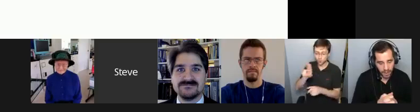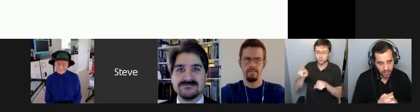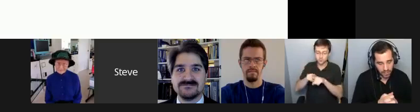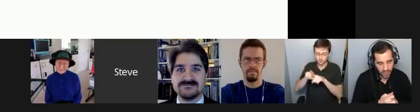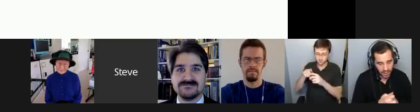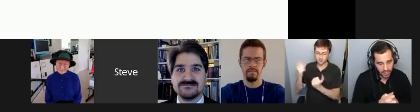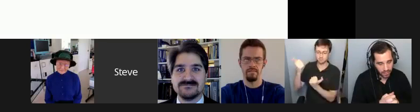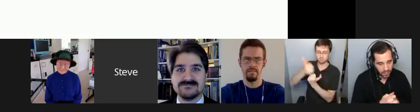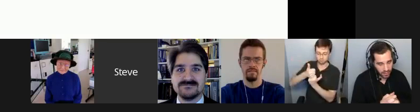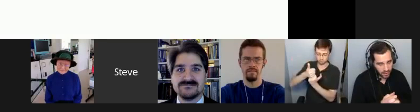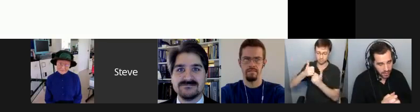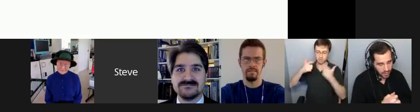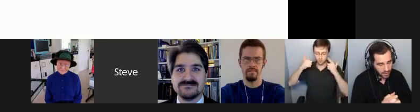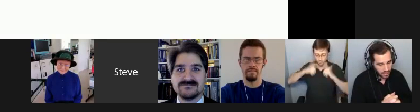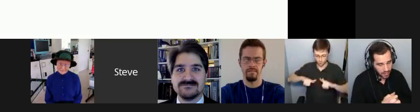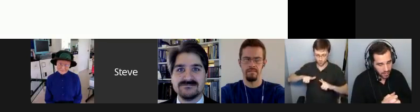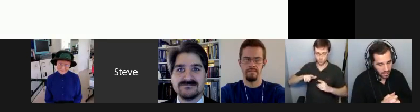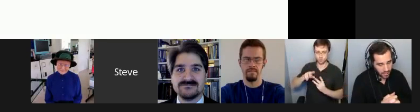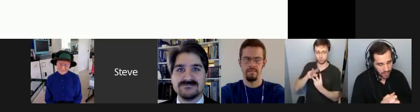o primeiro sujeito